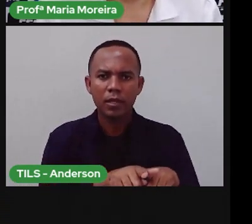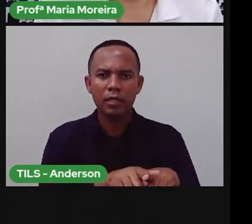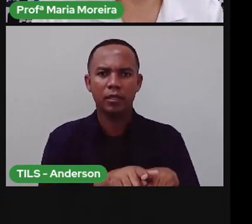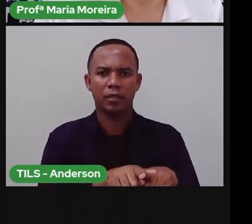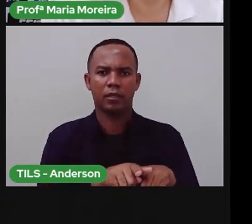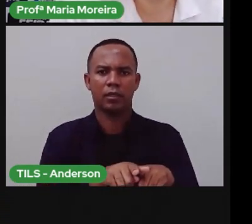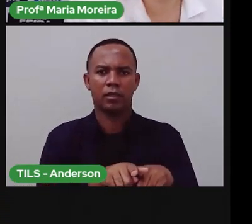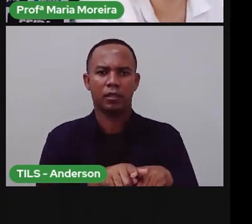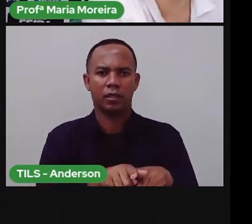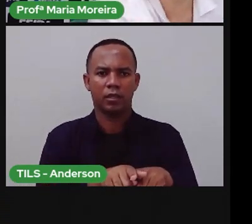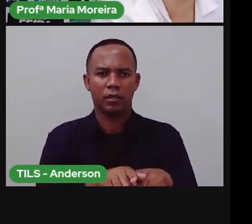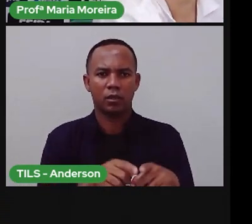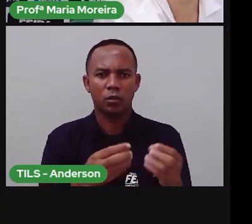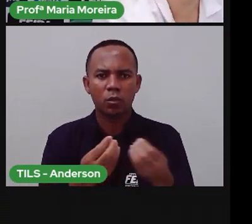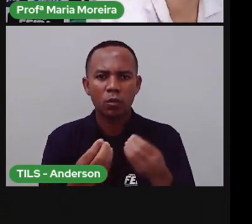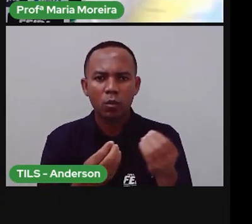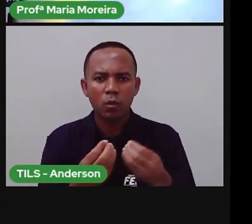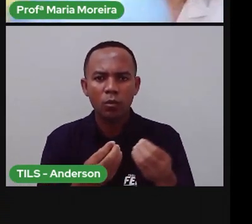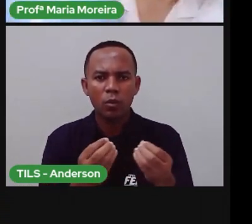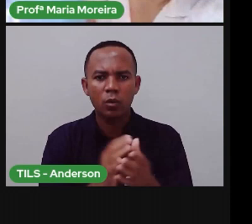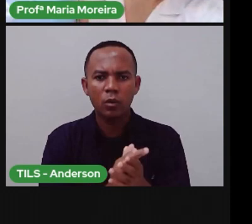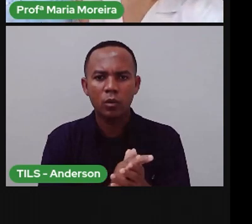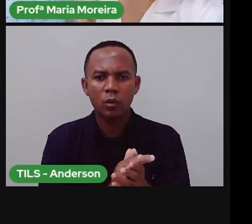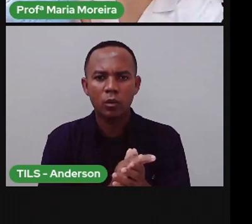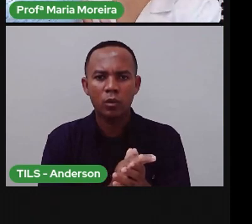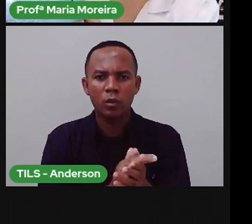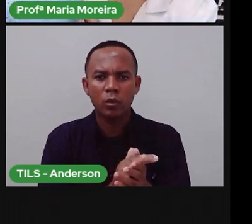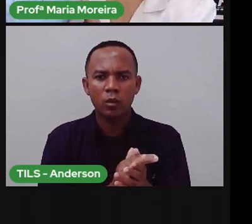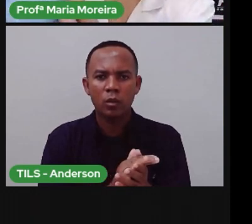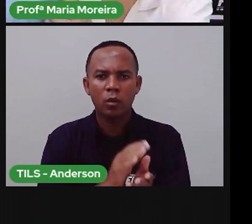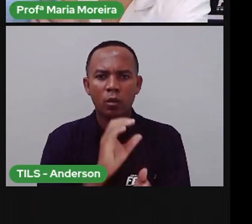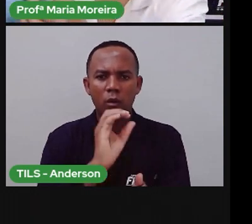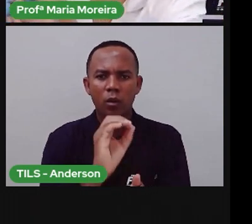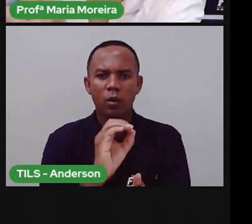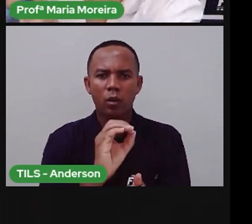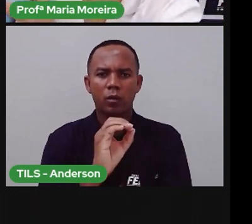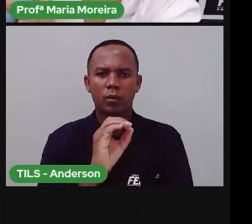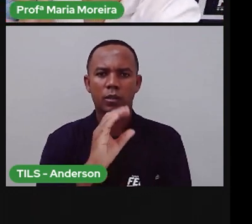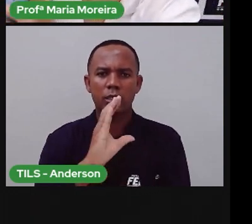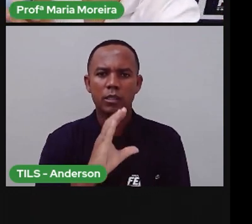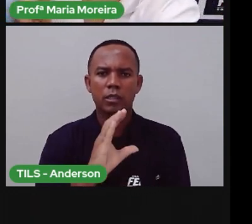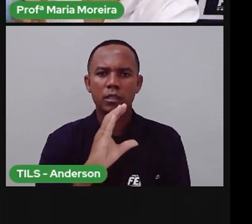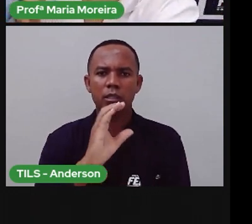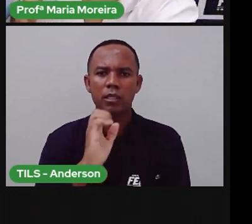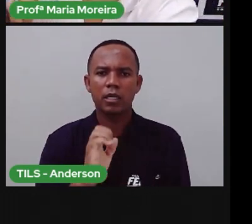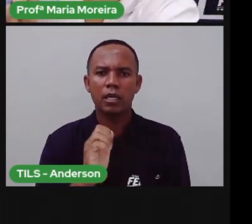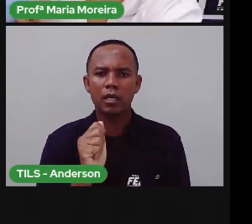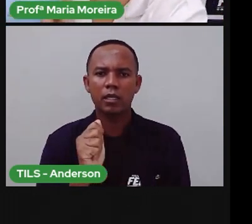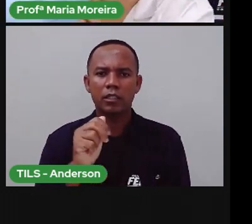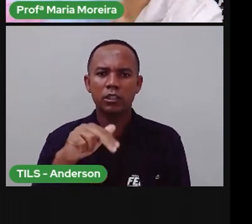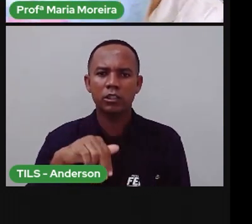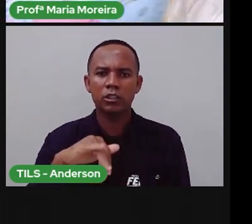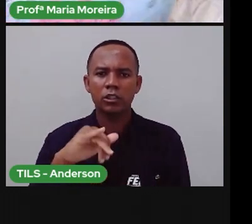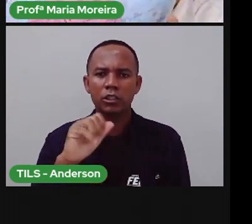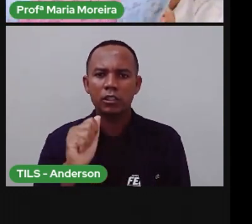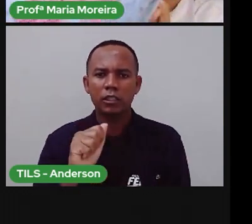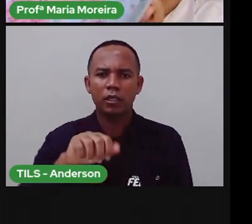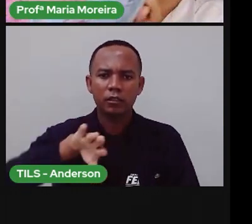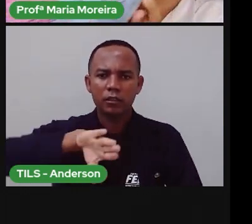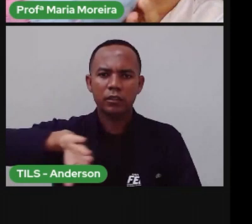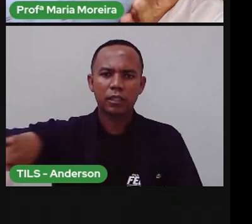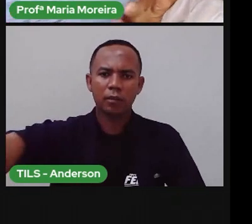isso? Então, essa parte aqui de trás, ó. Tá vendo? Essa parte aqui de trás, deixa eu mostrar aqui para vocês,